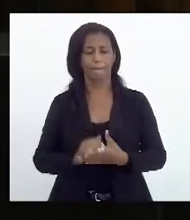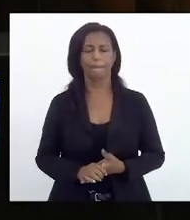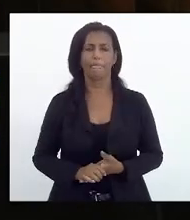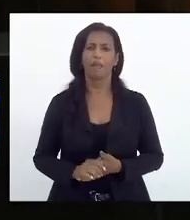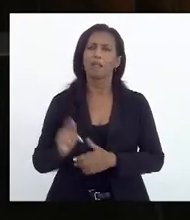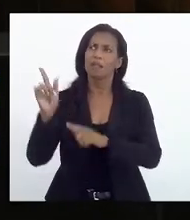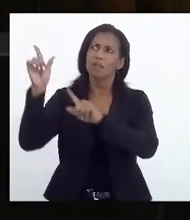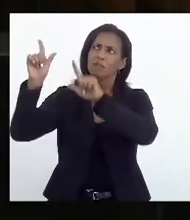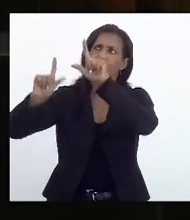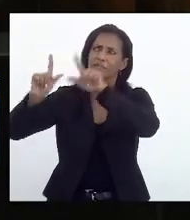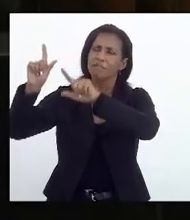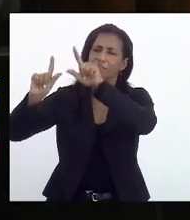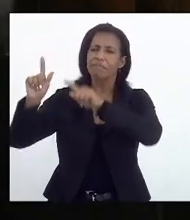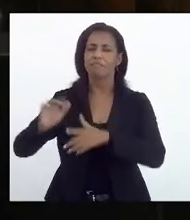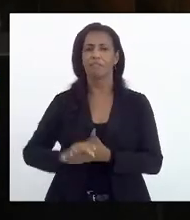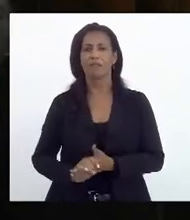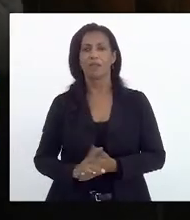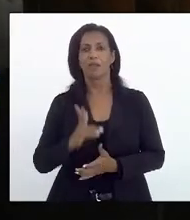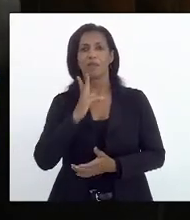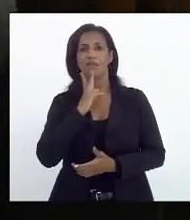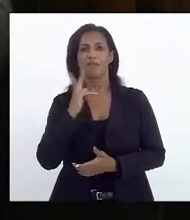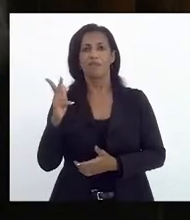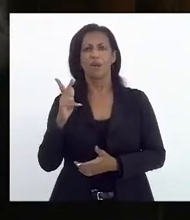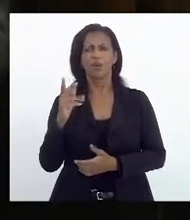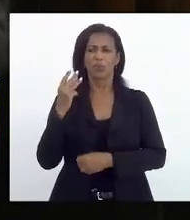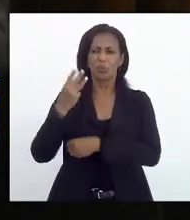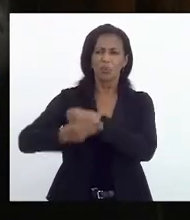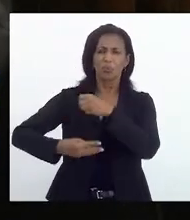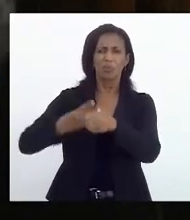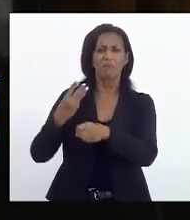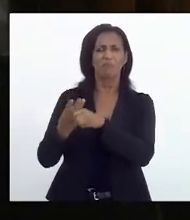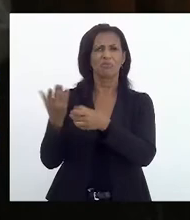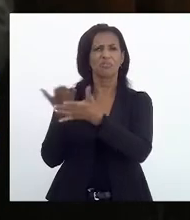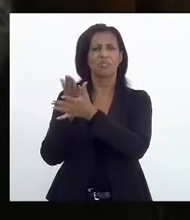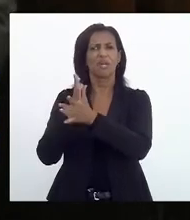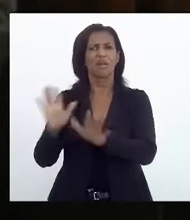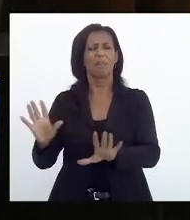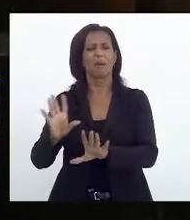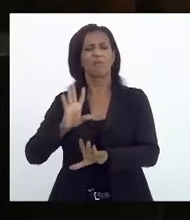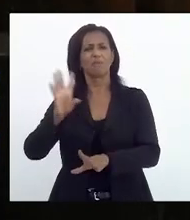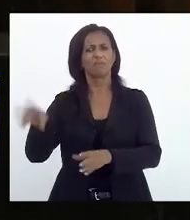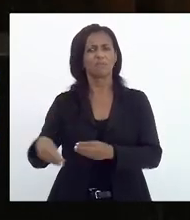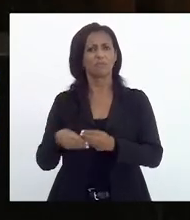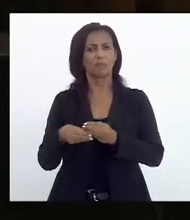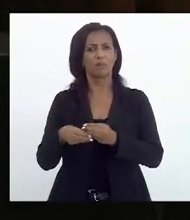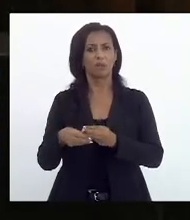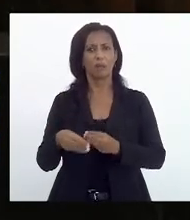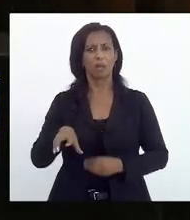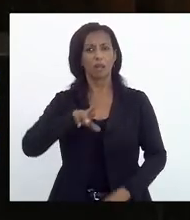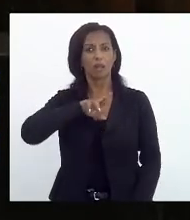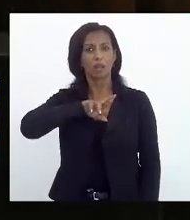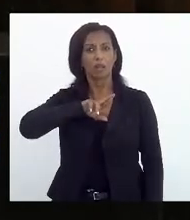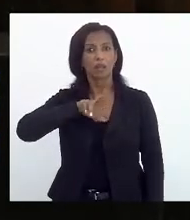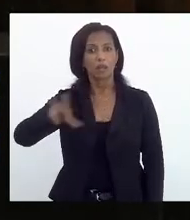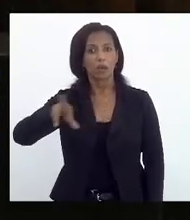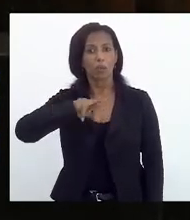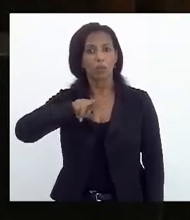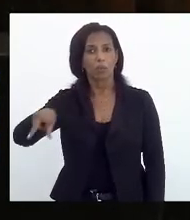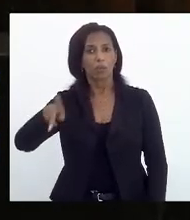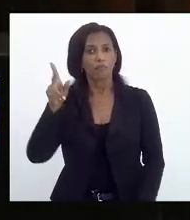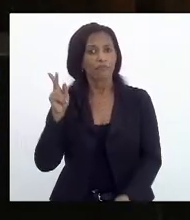a mídia vem com louco treino tinha acabado e ia ser incorporado não é